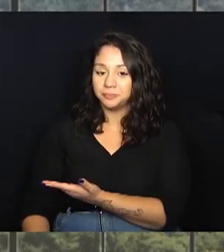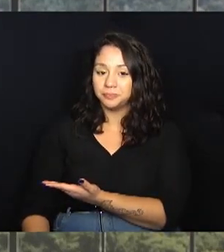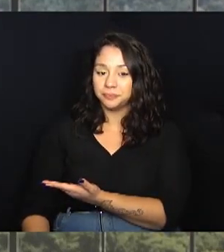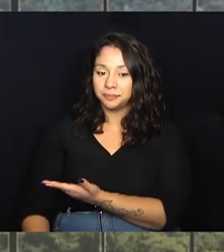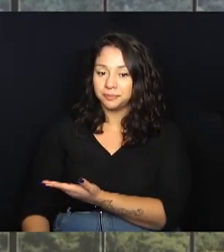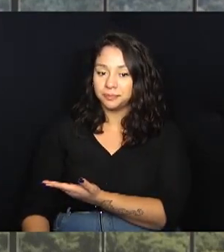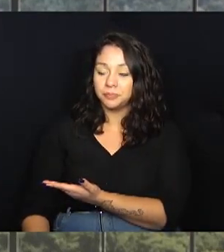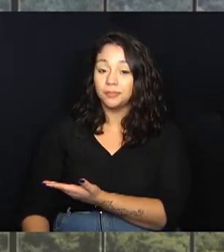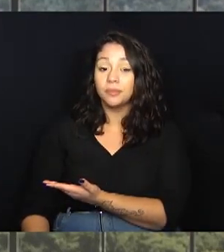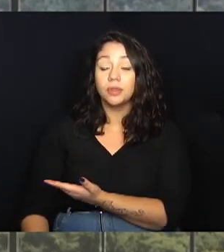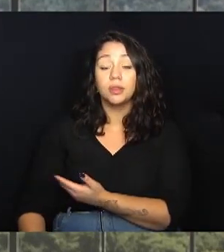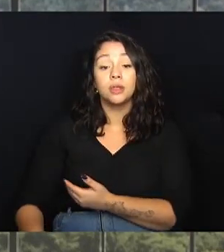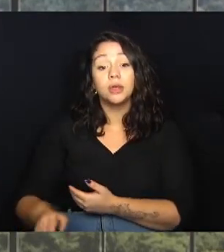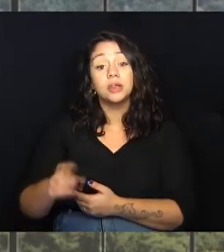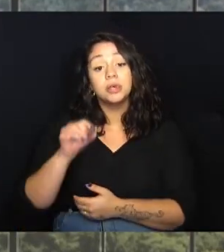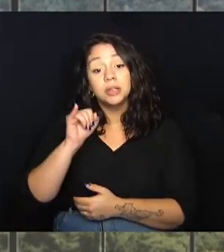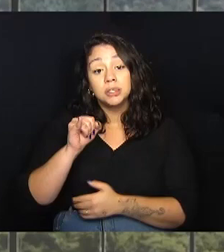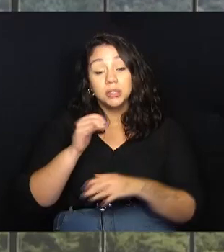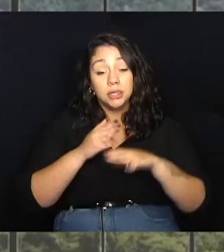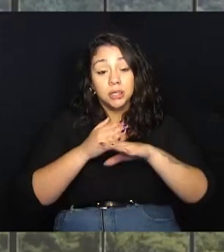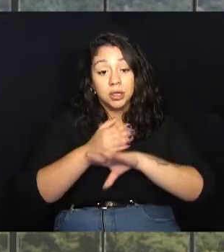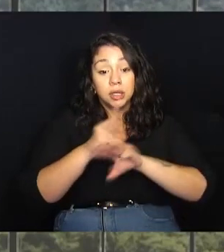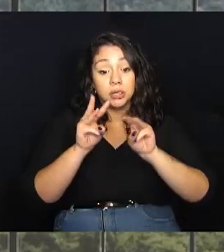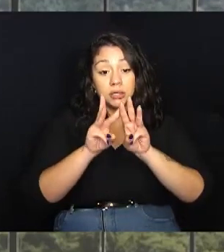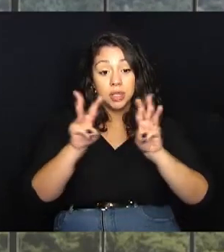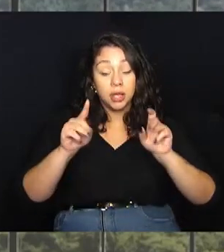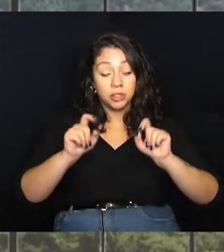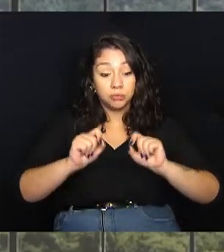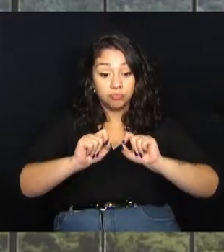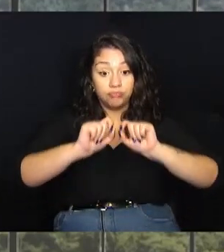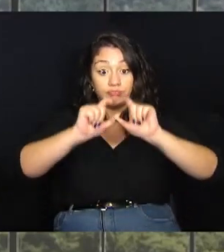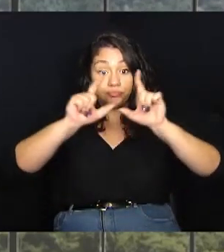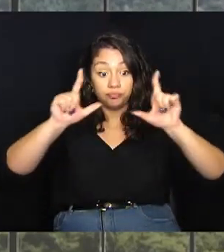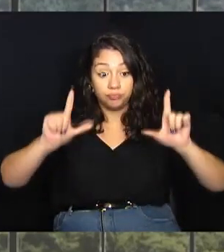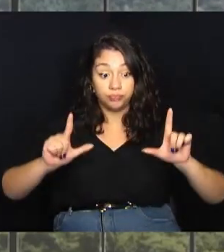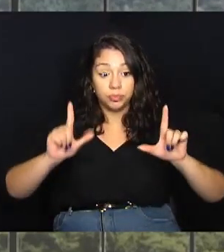sapeca@campinas.sp.gov.br. Você entrando nesse site inicial que eu falei aí,